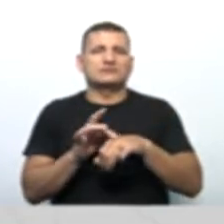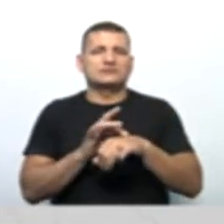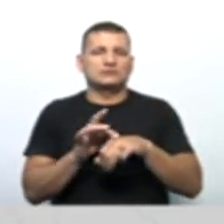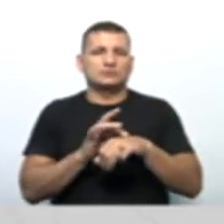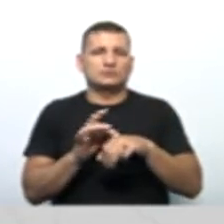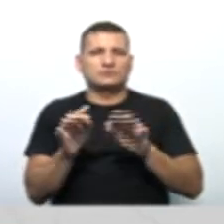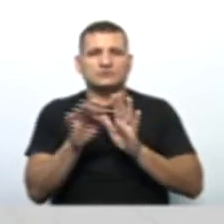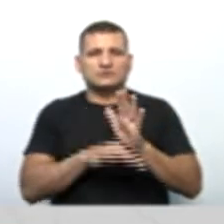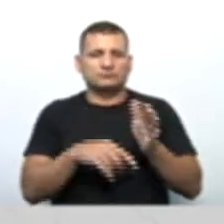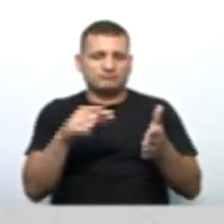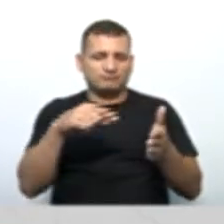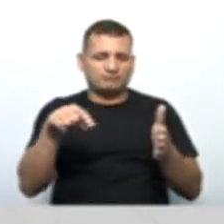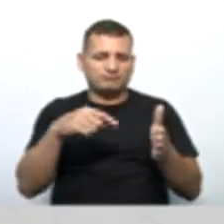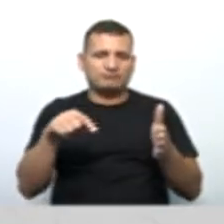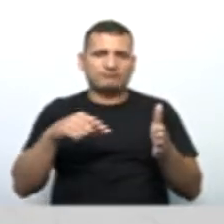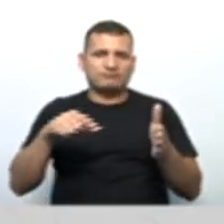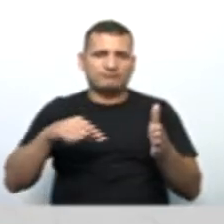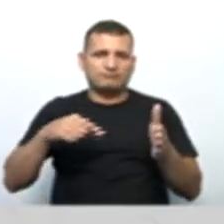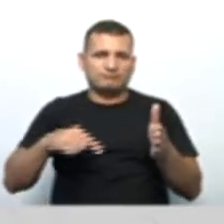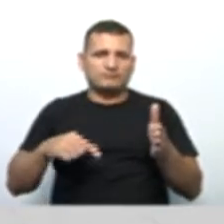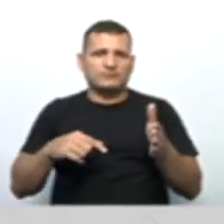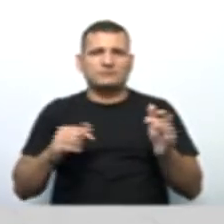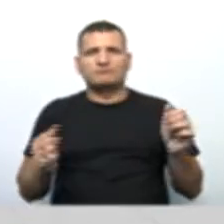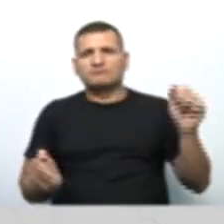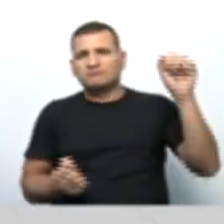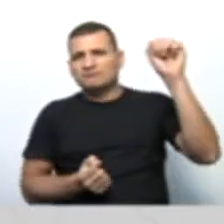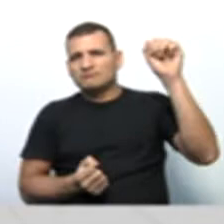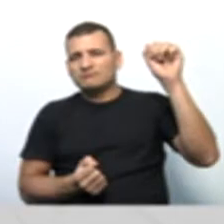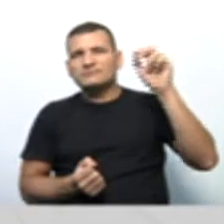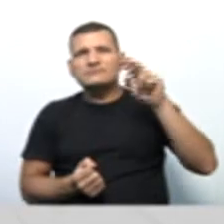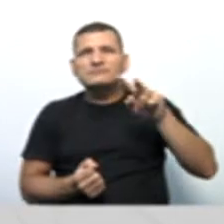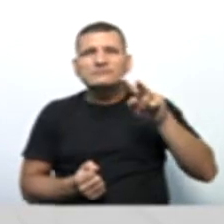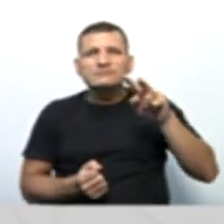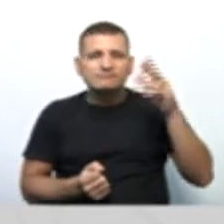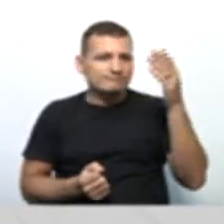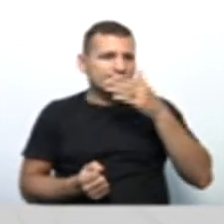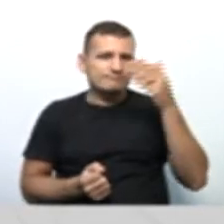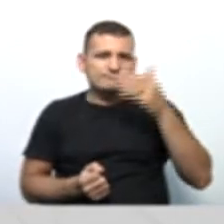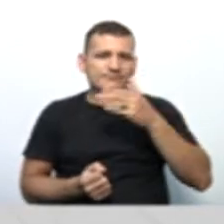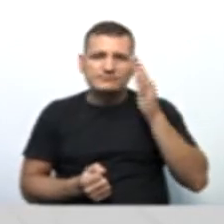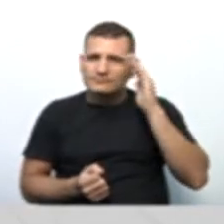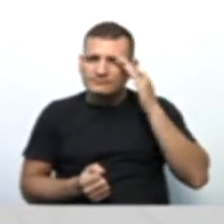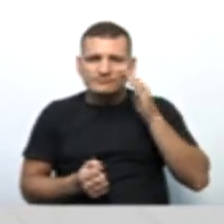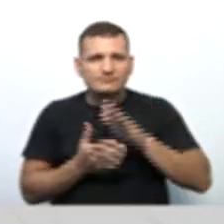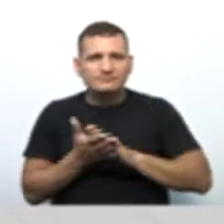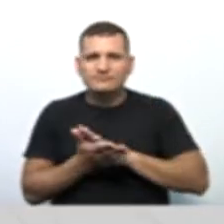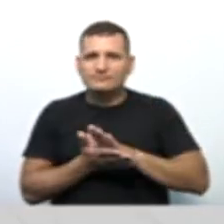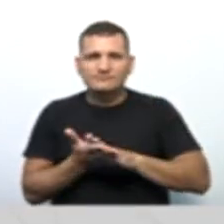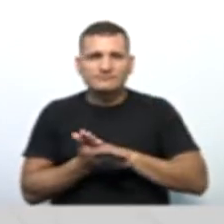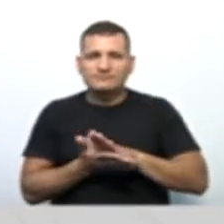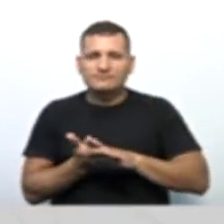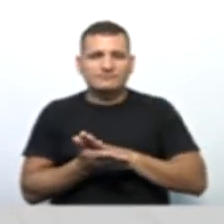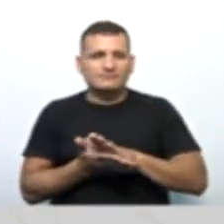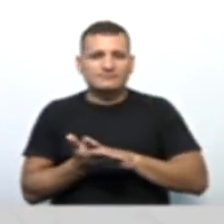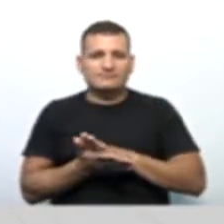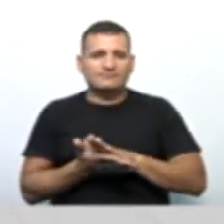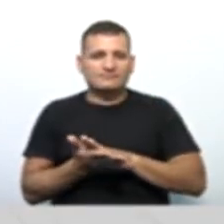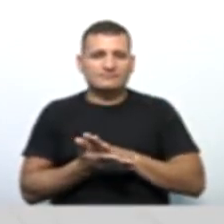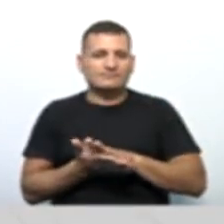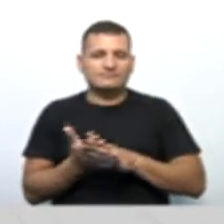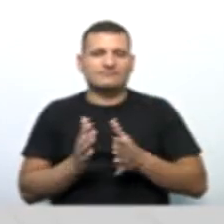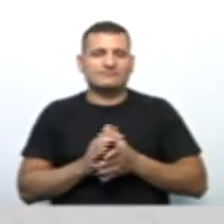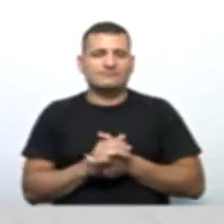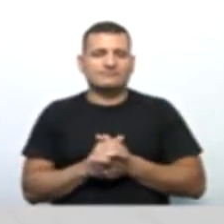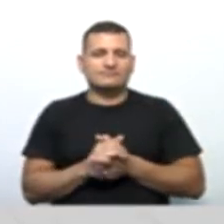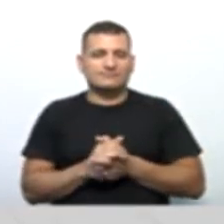frente do da sala enxergava nada minha filha que está aqui e só olhava pra cara dele ficava no fim tem nada e não casa tem